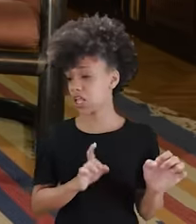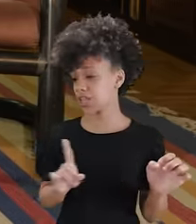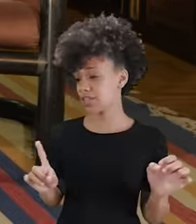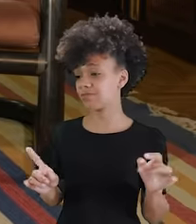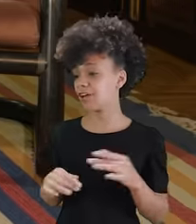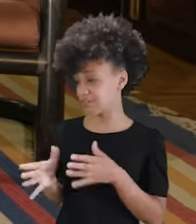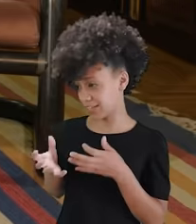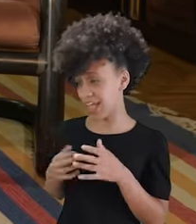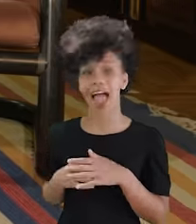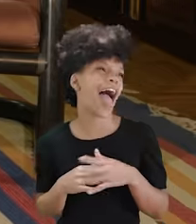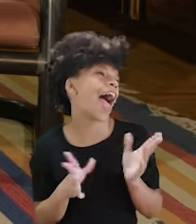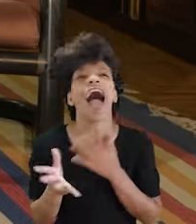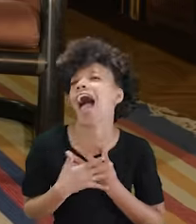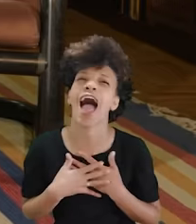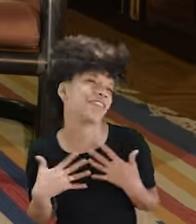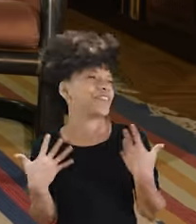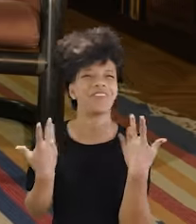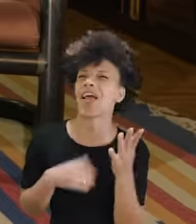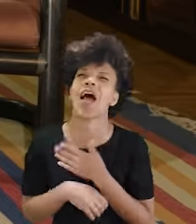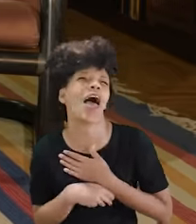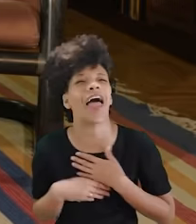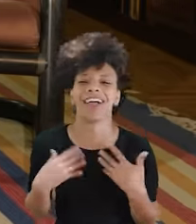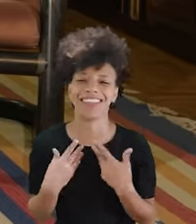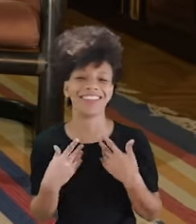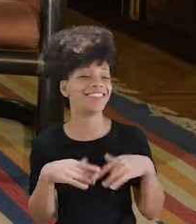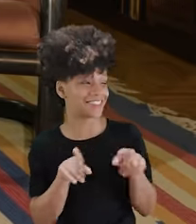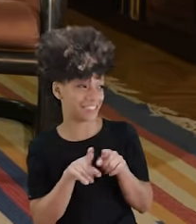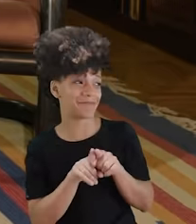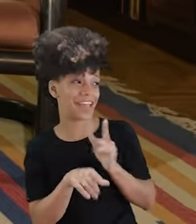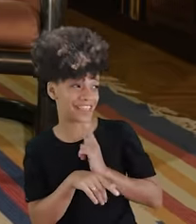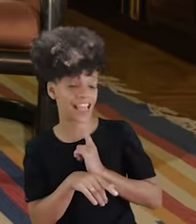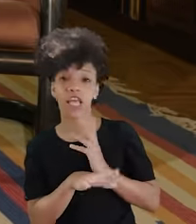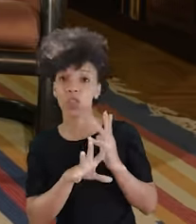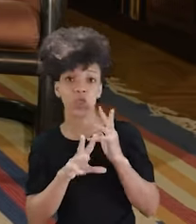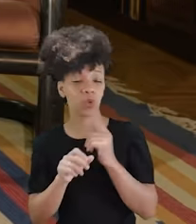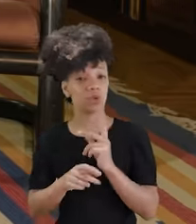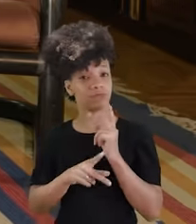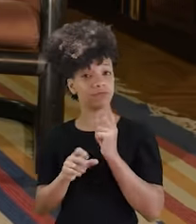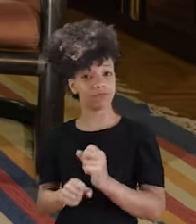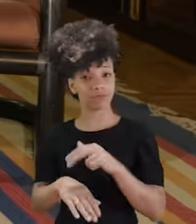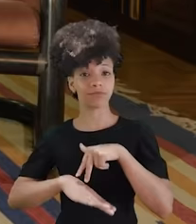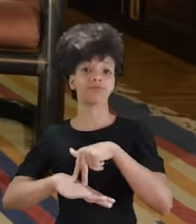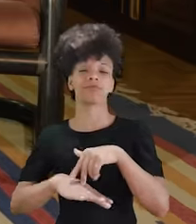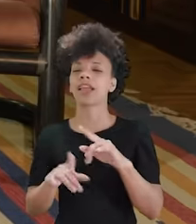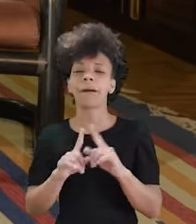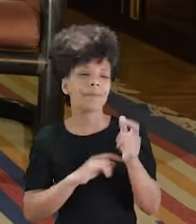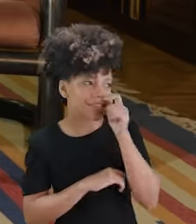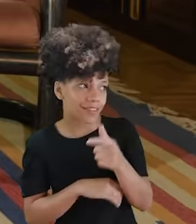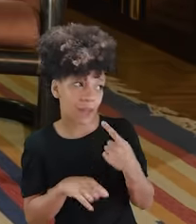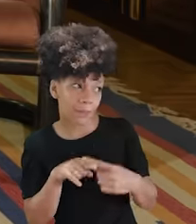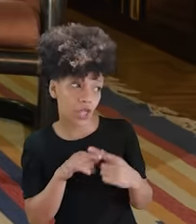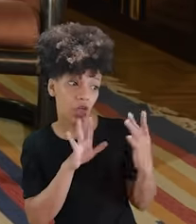esquerdo Amanhã eu vou e a mulher ai meu Deus tem uma coisa disso uma poder sobre E